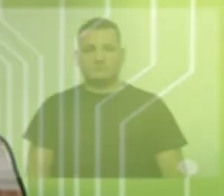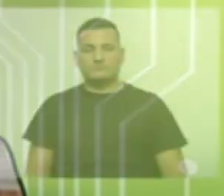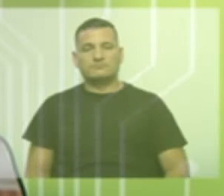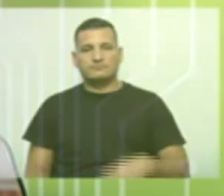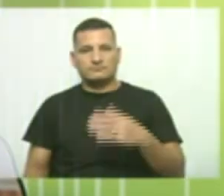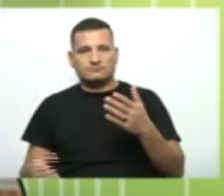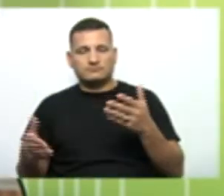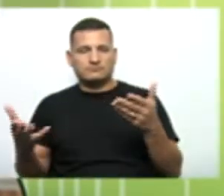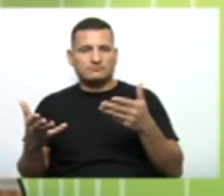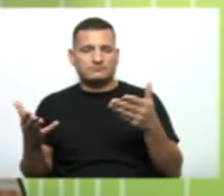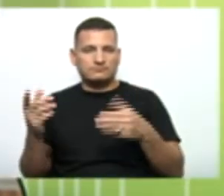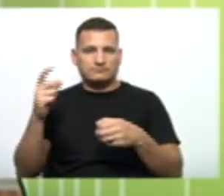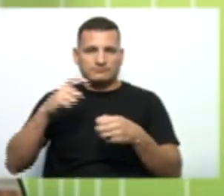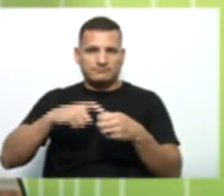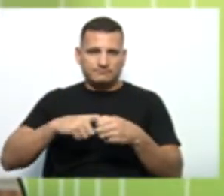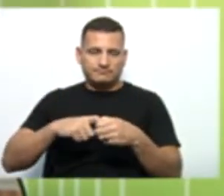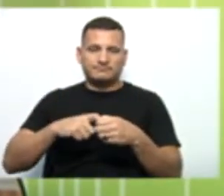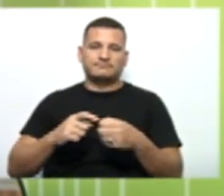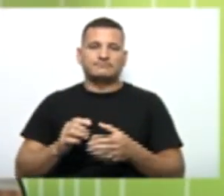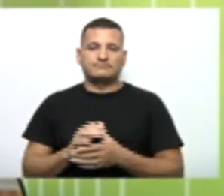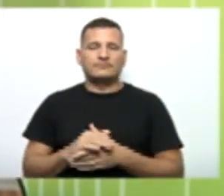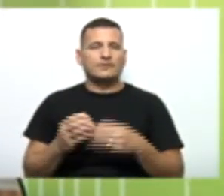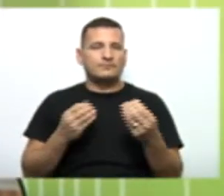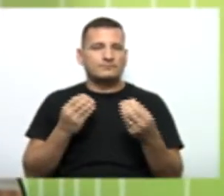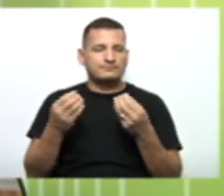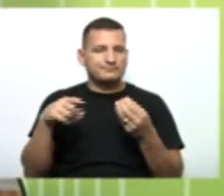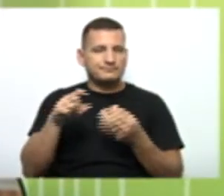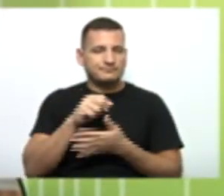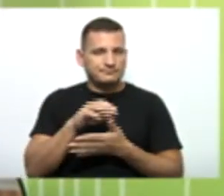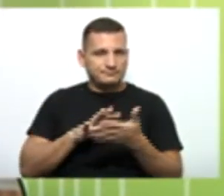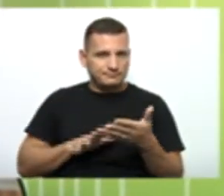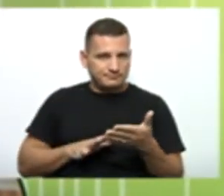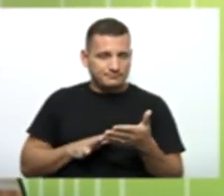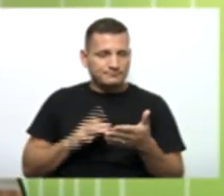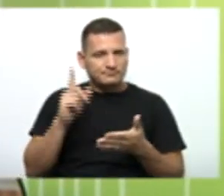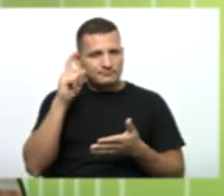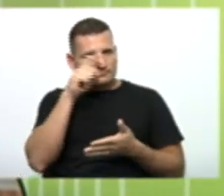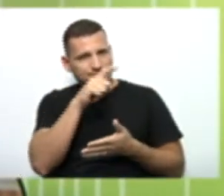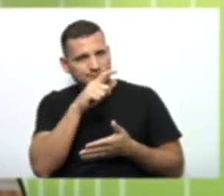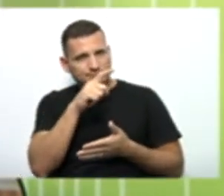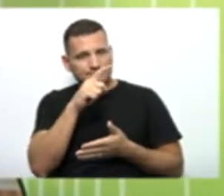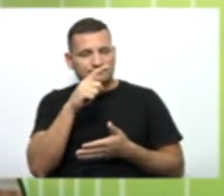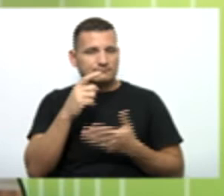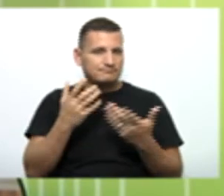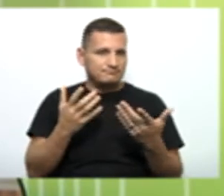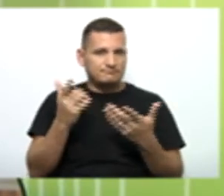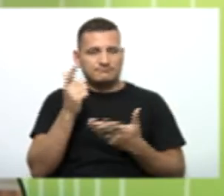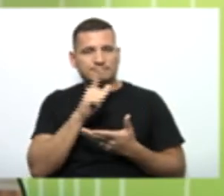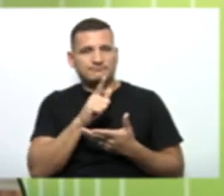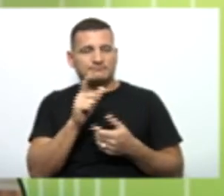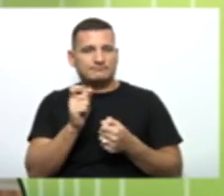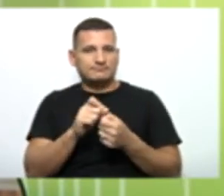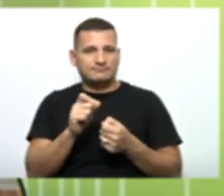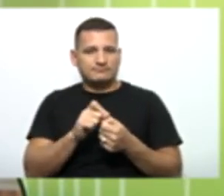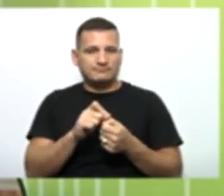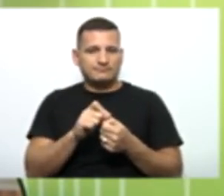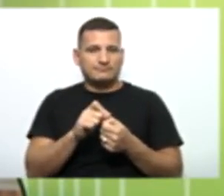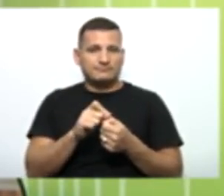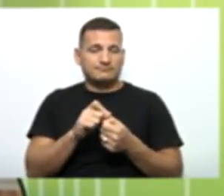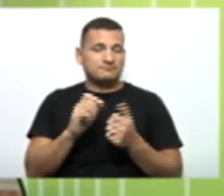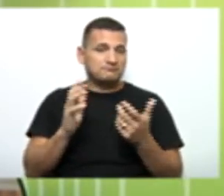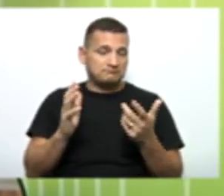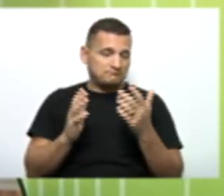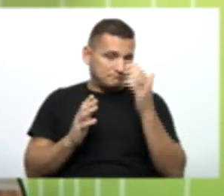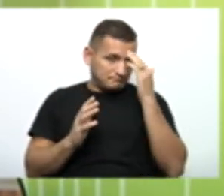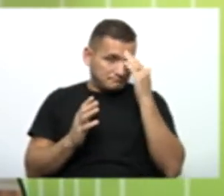Retornamos, gente, ó. Como foi a atividade de vocês? Foi difícil? Conseguiram fazer? Eu acredito que sim.